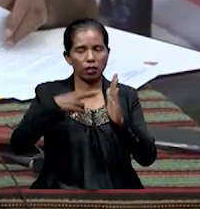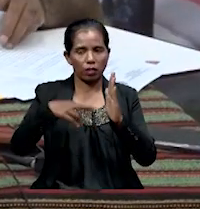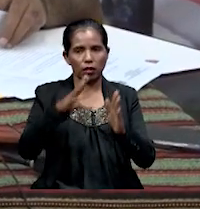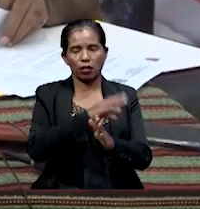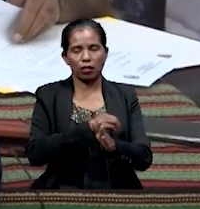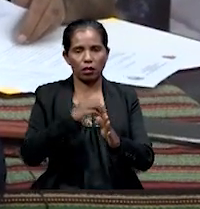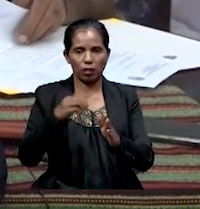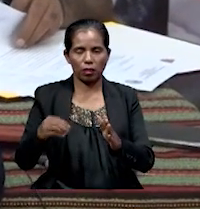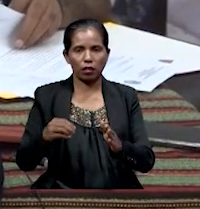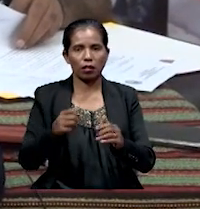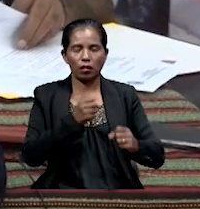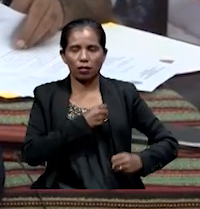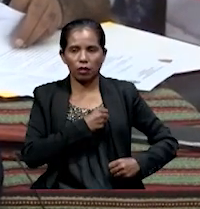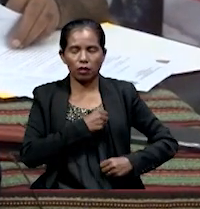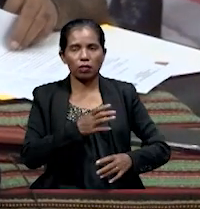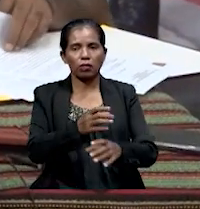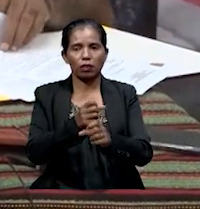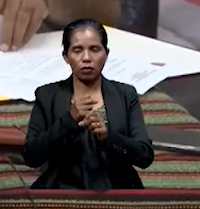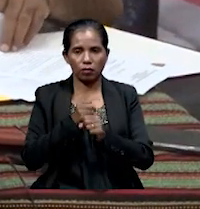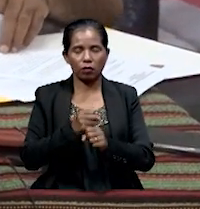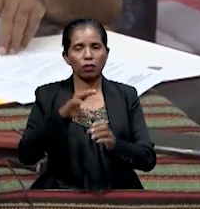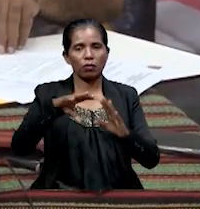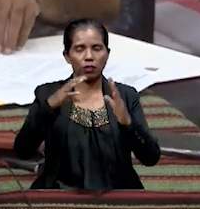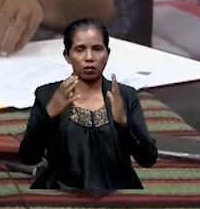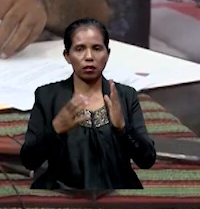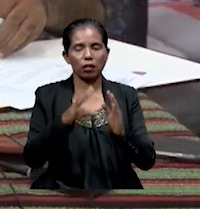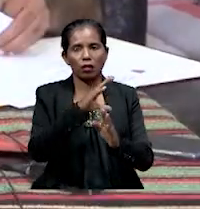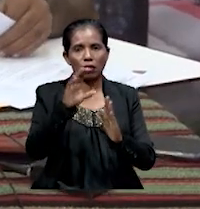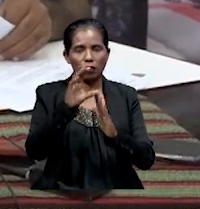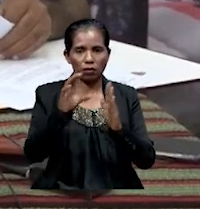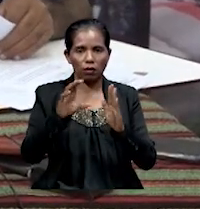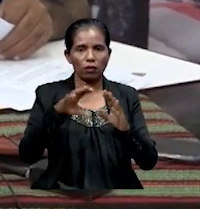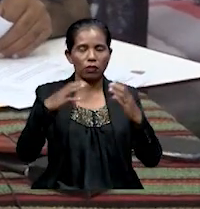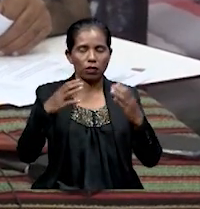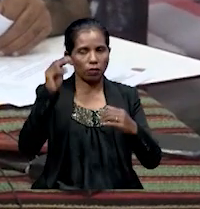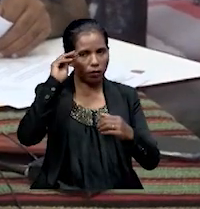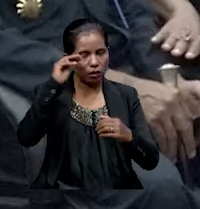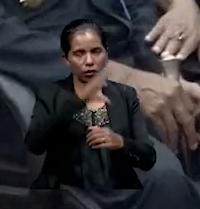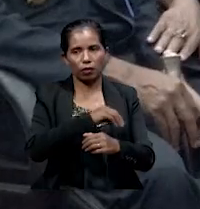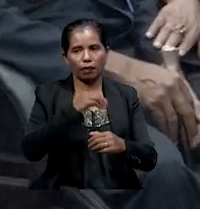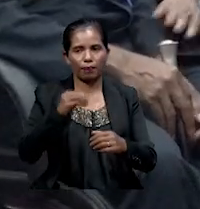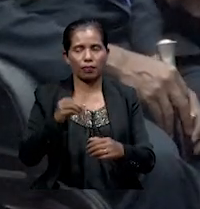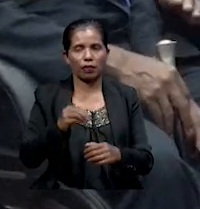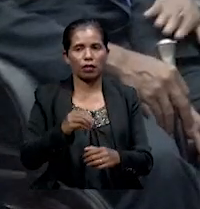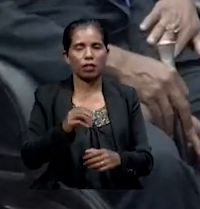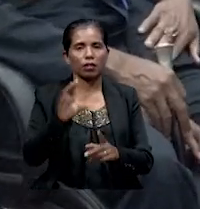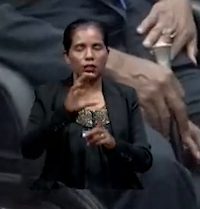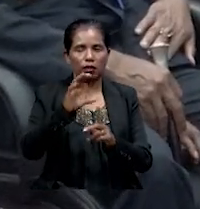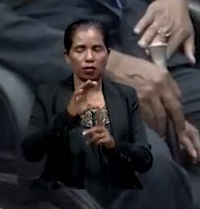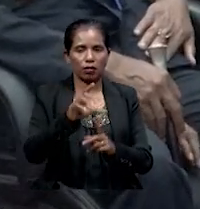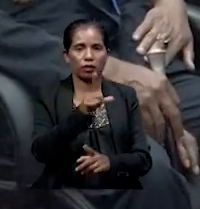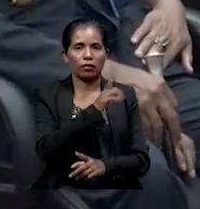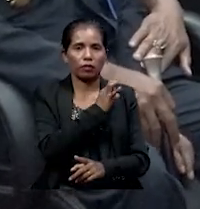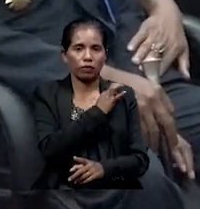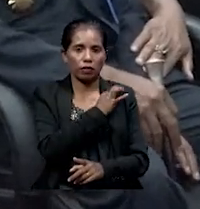empenhamento de arma, baseada na diretiva Conselho Ministro, onde responde à situação israelaran. Chefe-Estado Maior General FFDTL, Tenente General